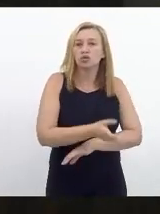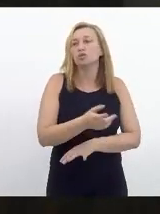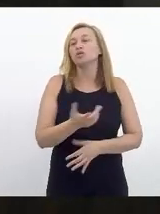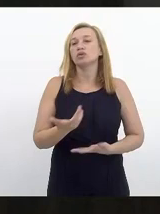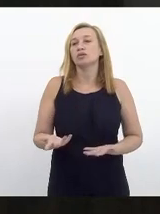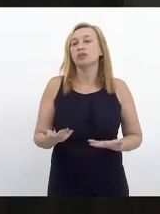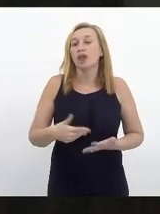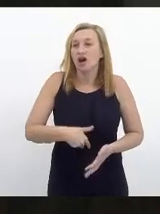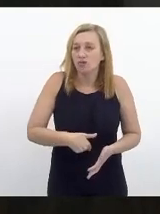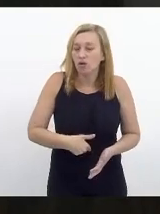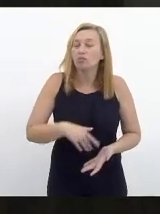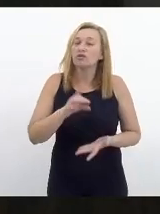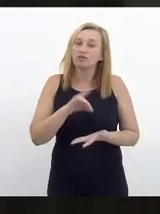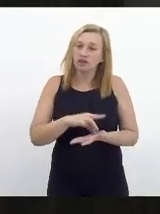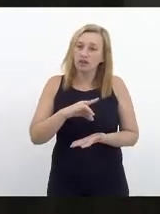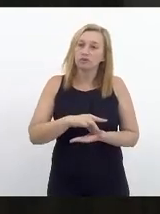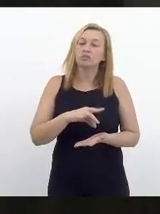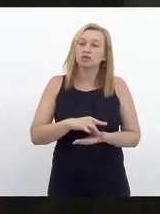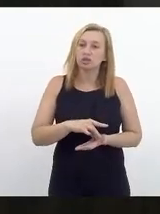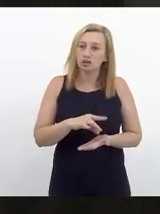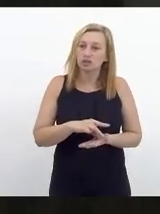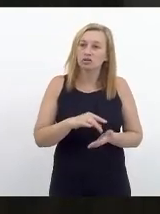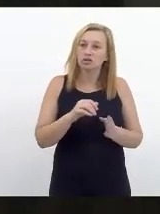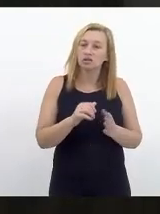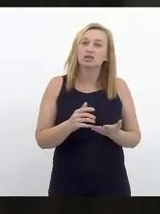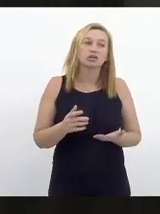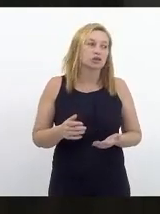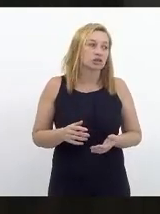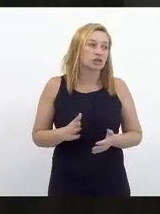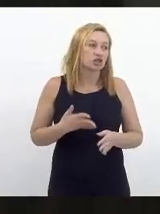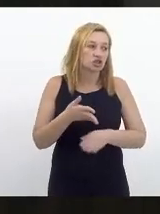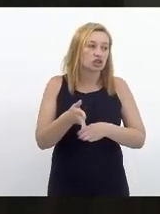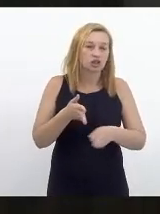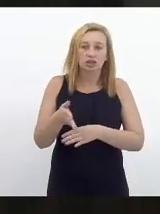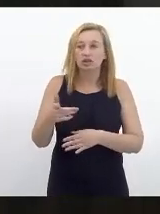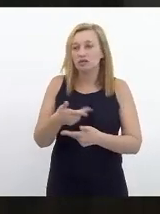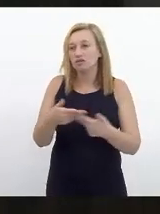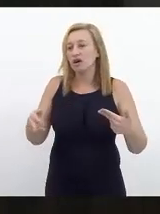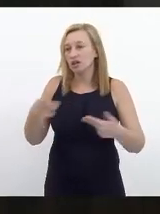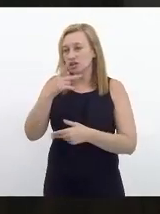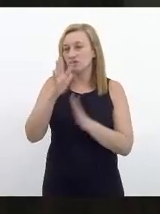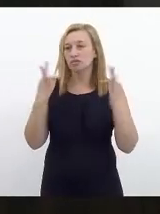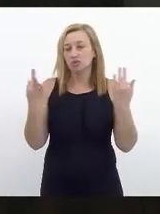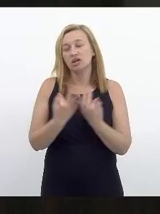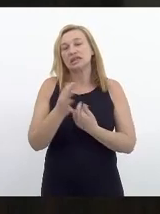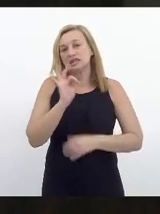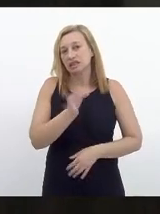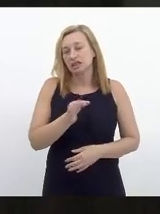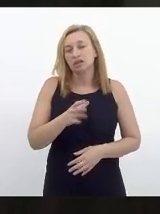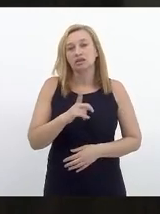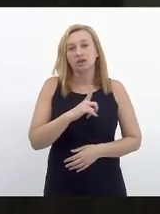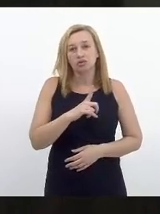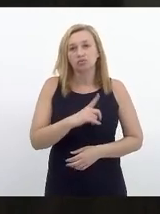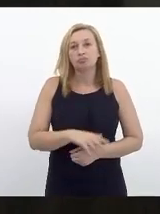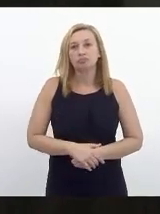e a fome realmente está batendo a porta de milhões e milhões de pessoas. E eu tenho certeza que